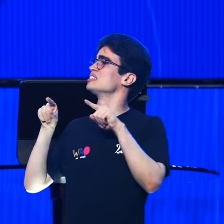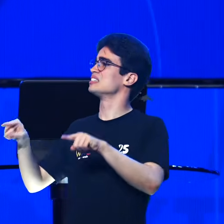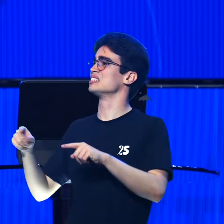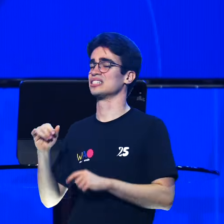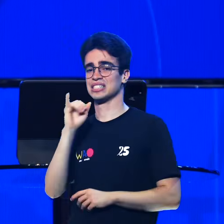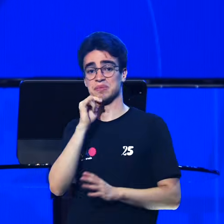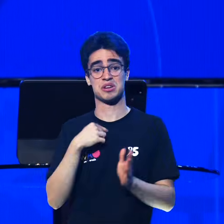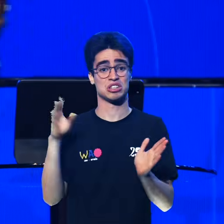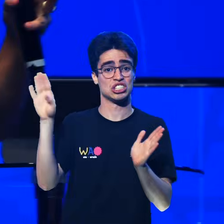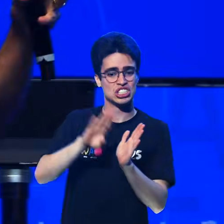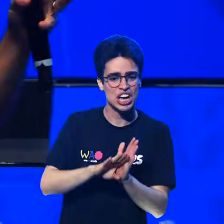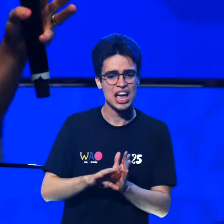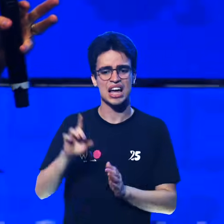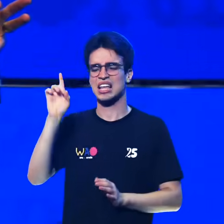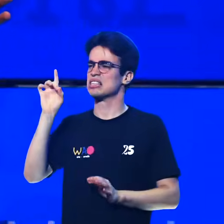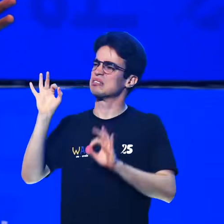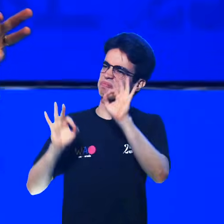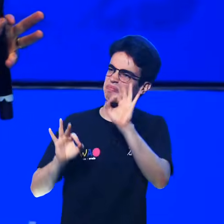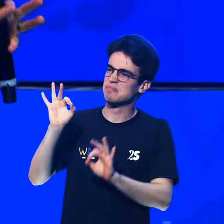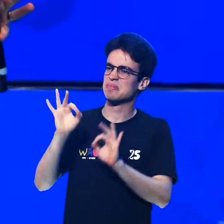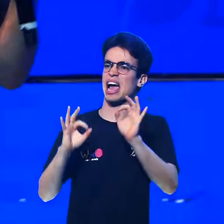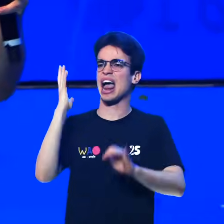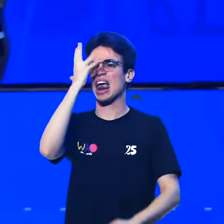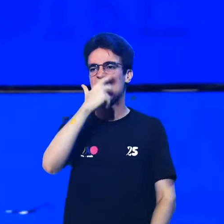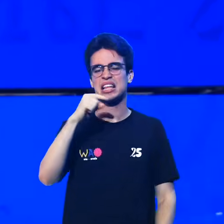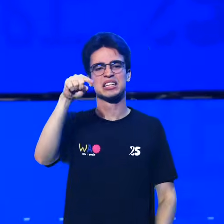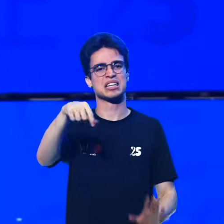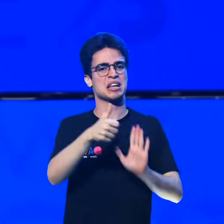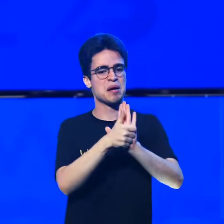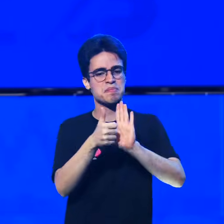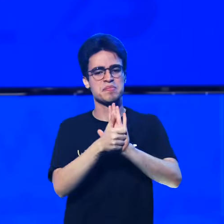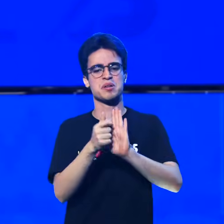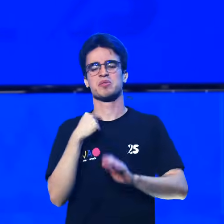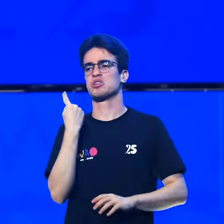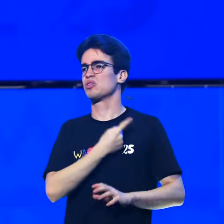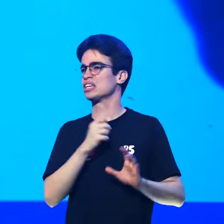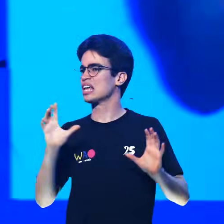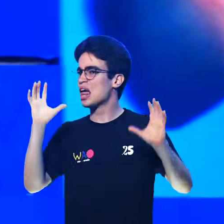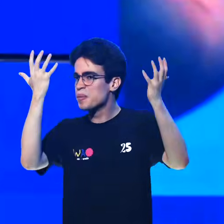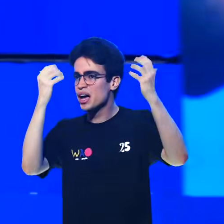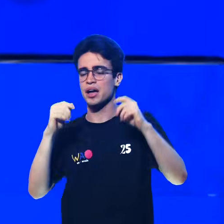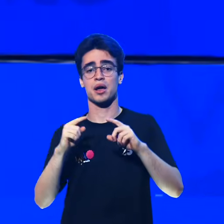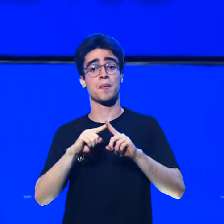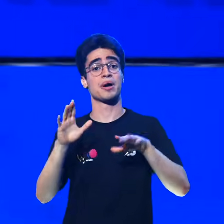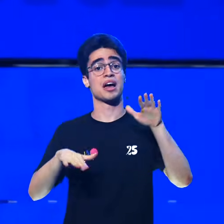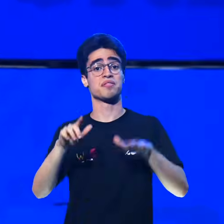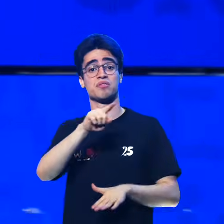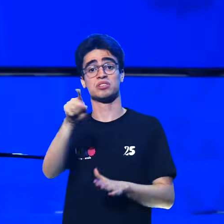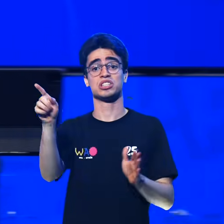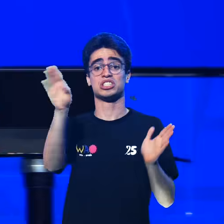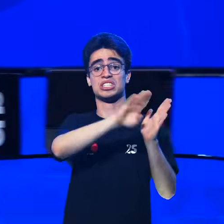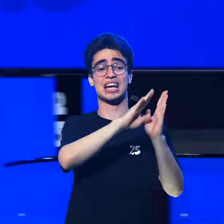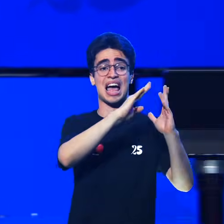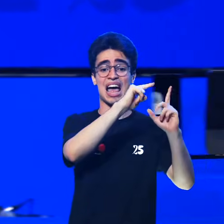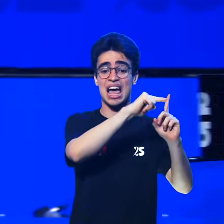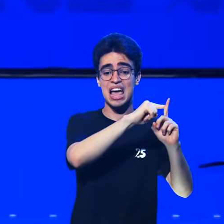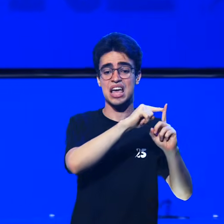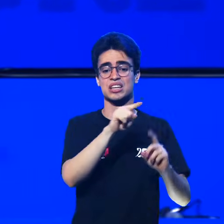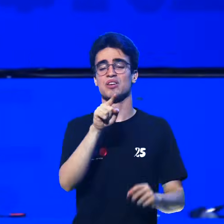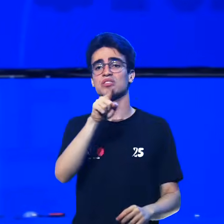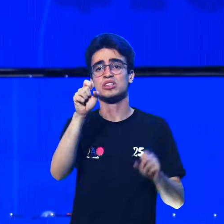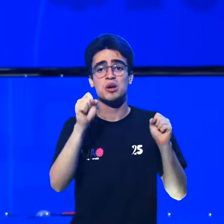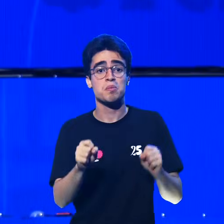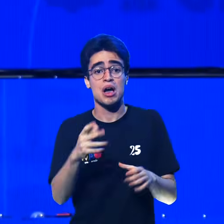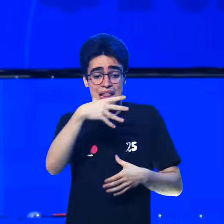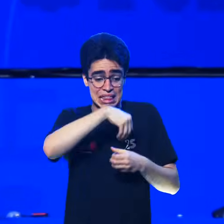chega aqui, Deus tem feito algo tão lindo na PIB, que nós celebramos, mas muitos podem voltar para suas igrejas, e você pode estar dentro do